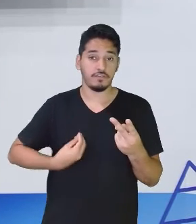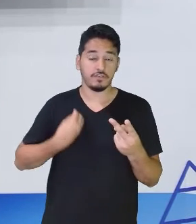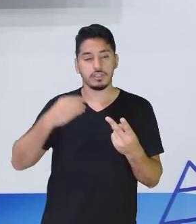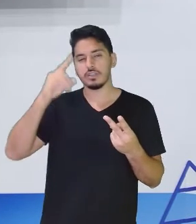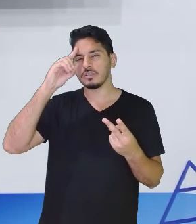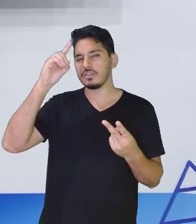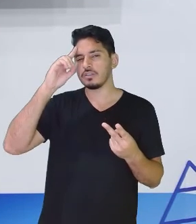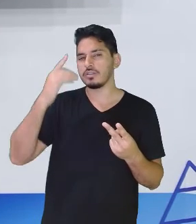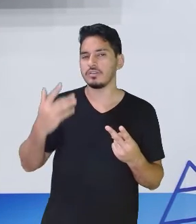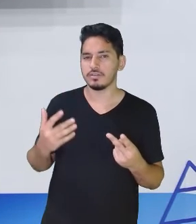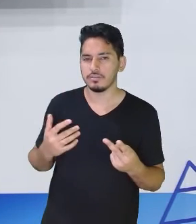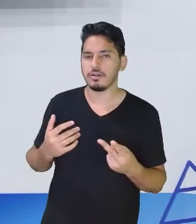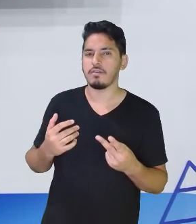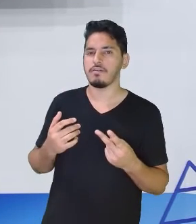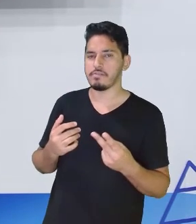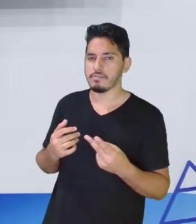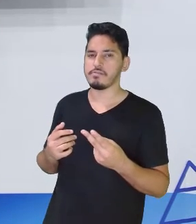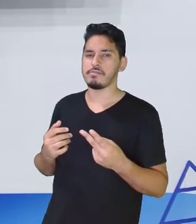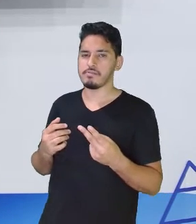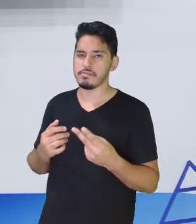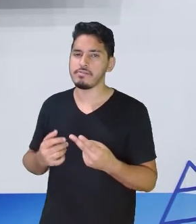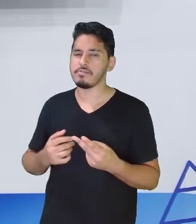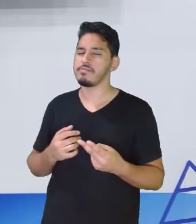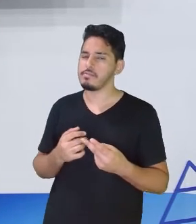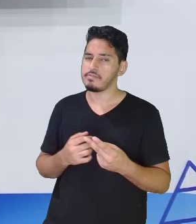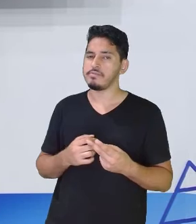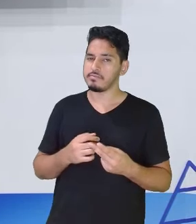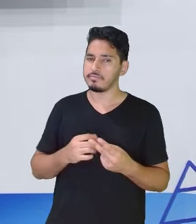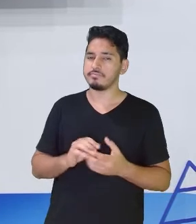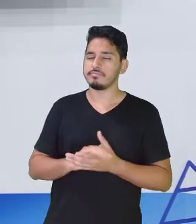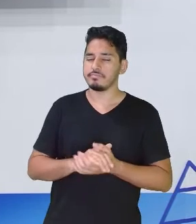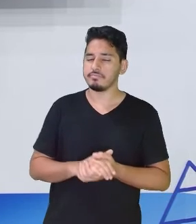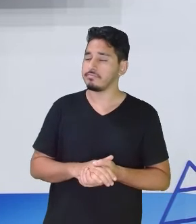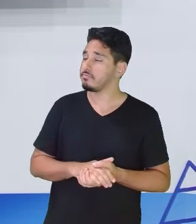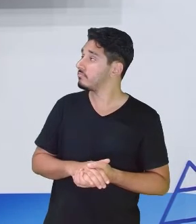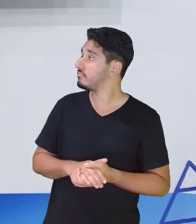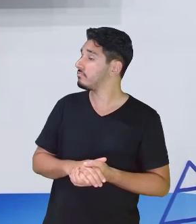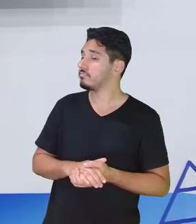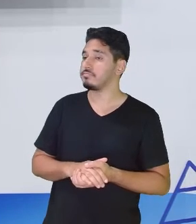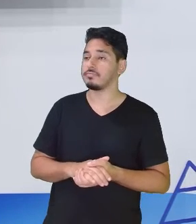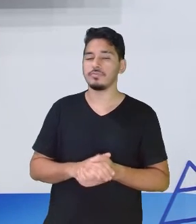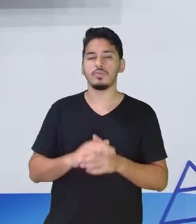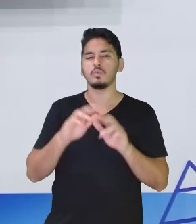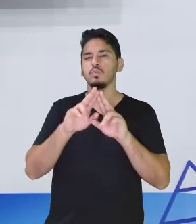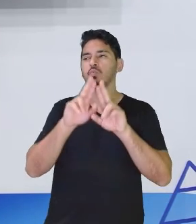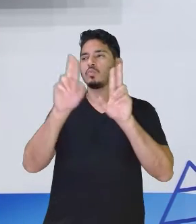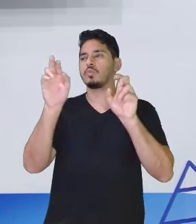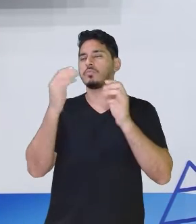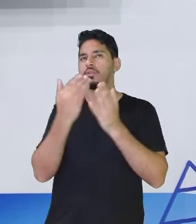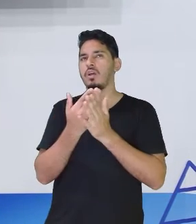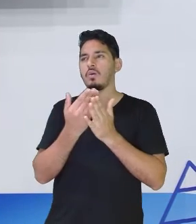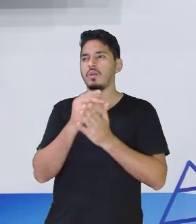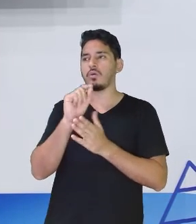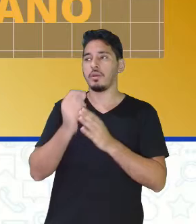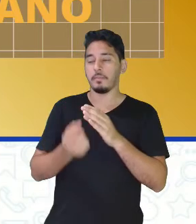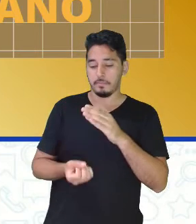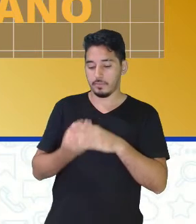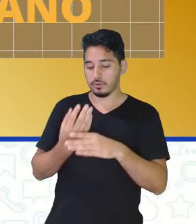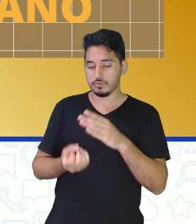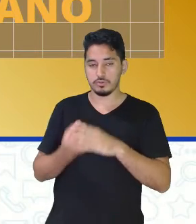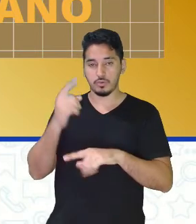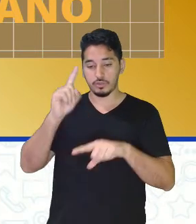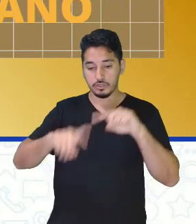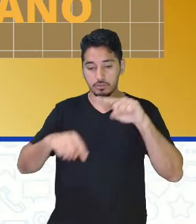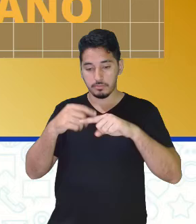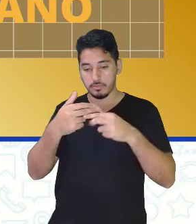dia a dia, na medida que são produzidos. E o título da nossa aula é Produção de